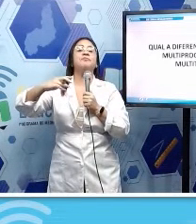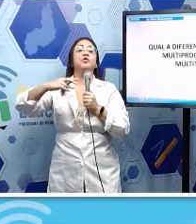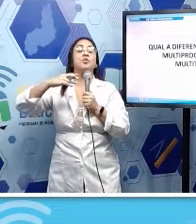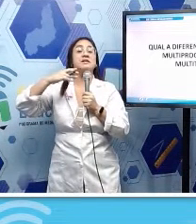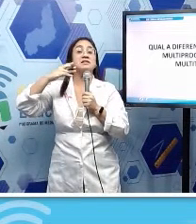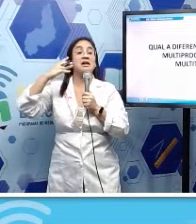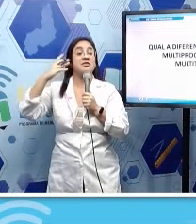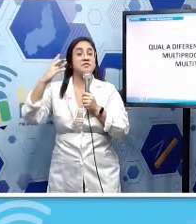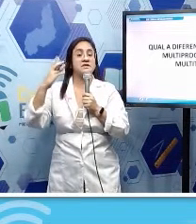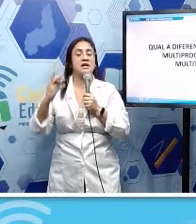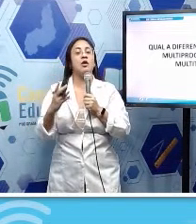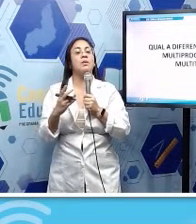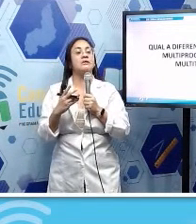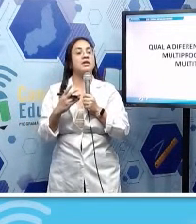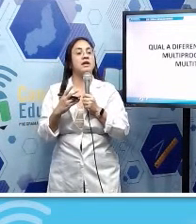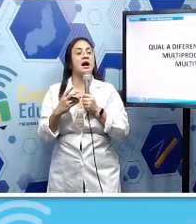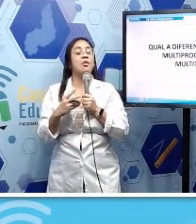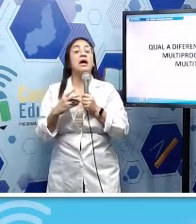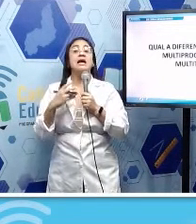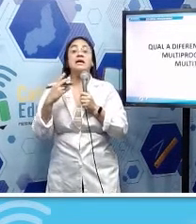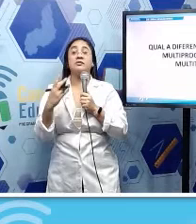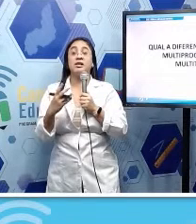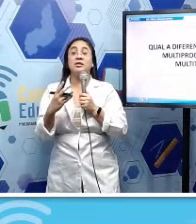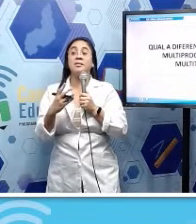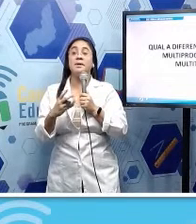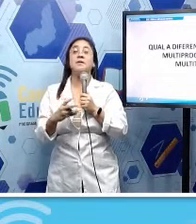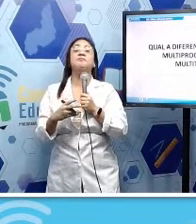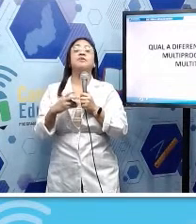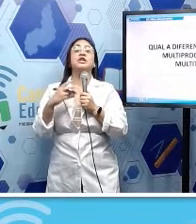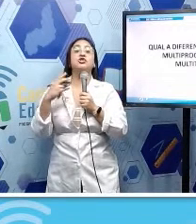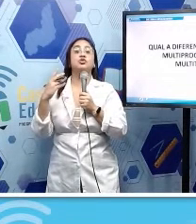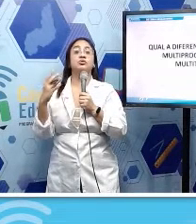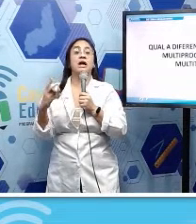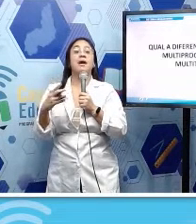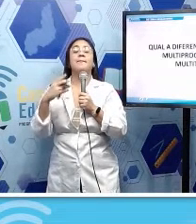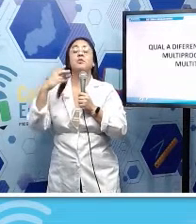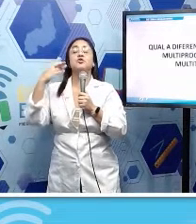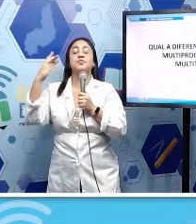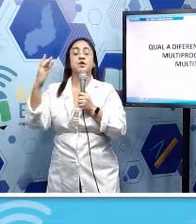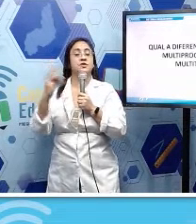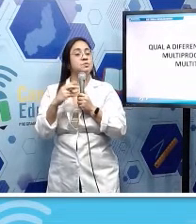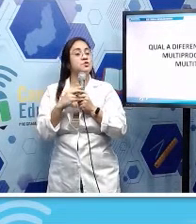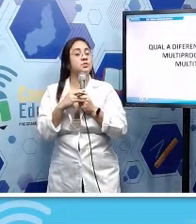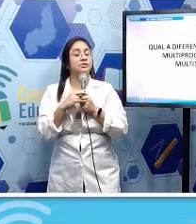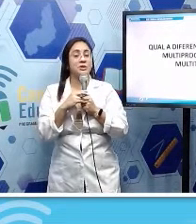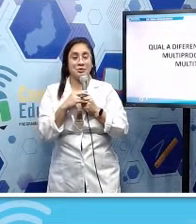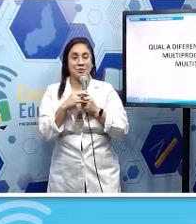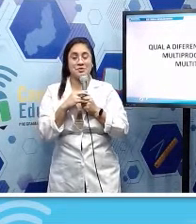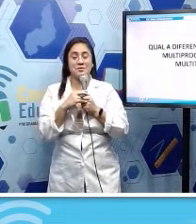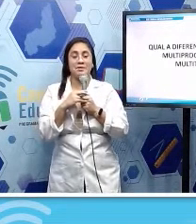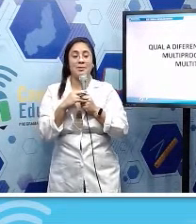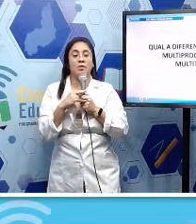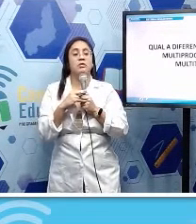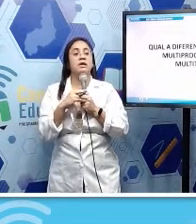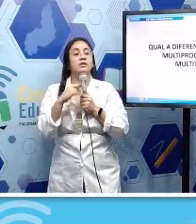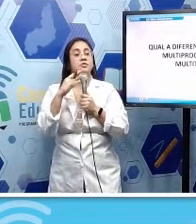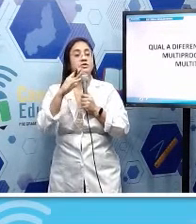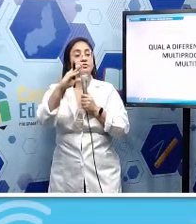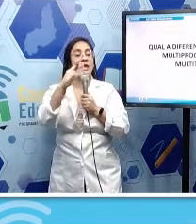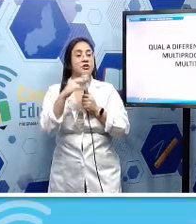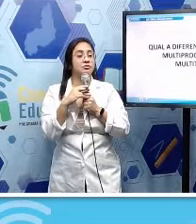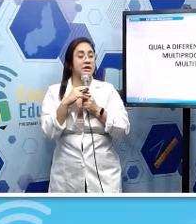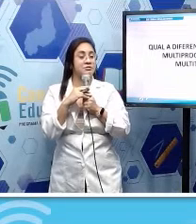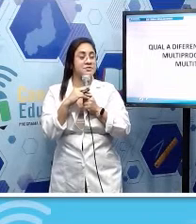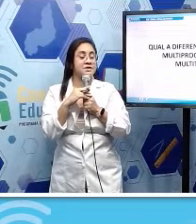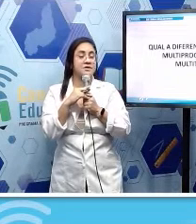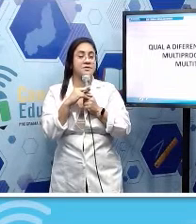né, começar a revisar o material e até também estudar os próximos conteúdos, tá bom? Então, isso